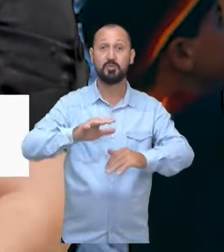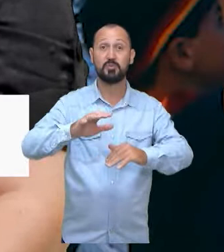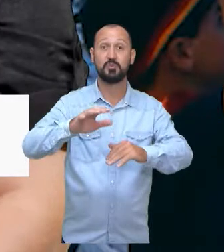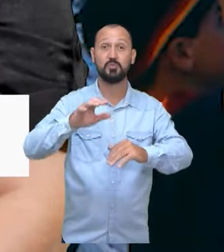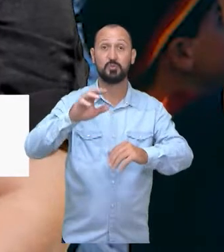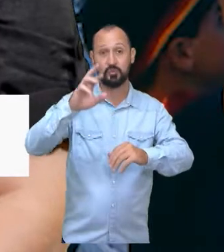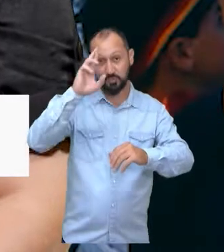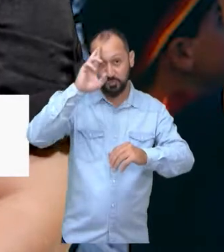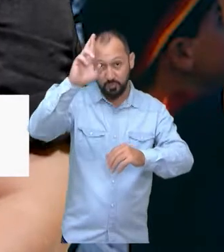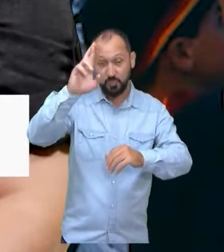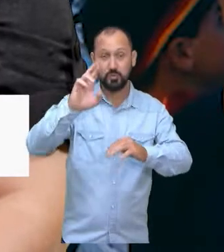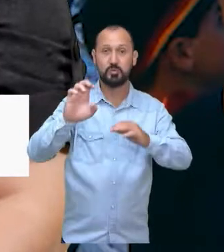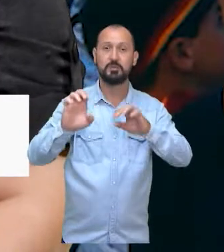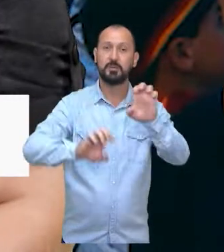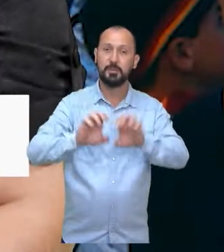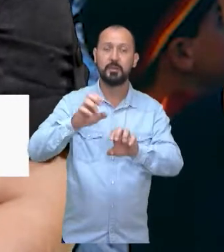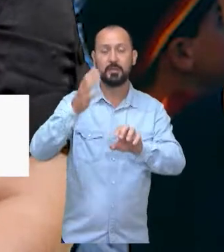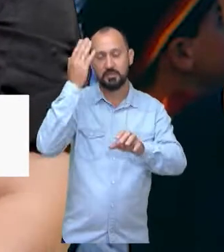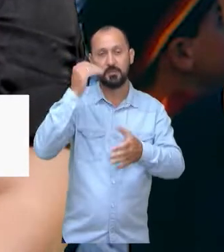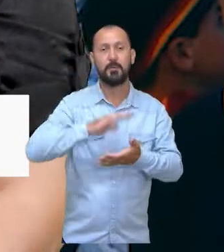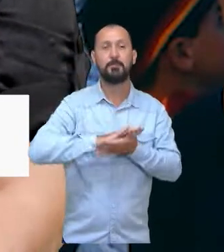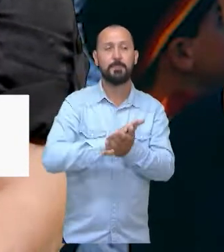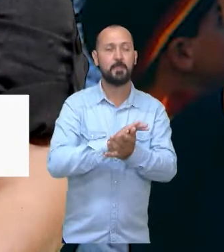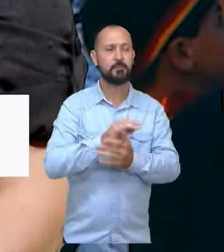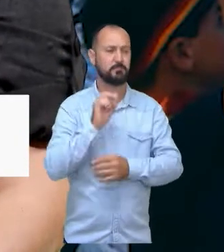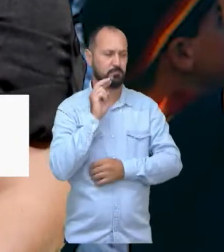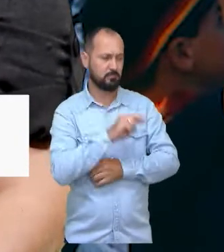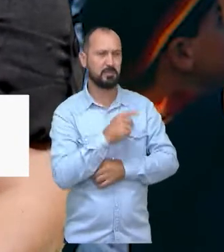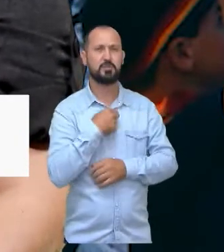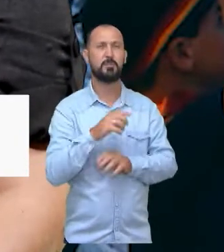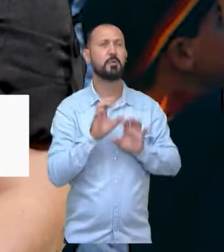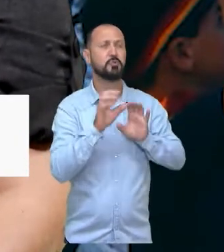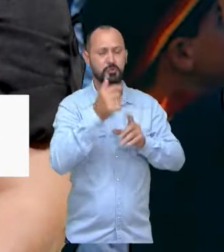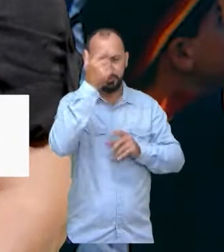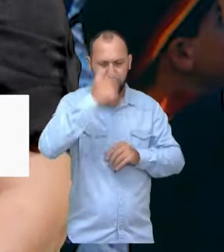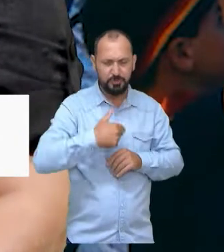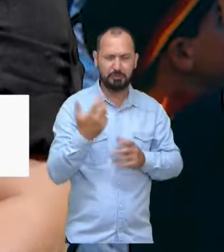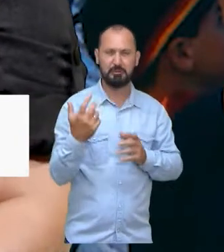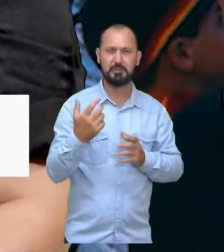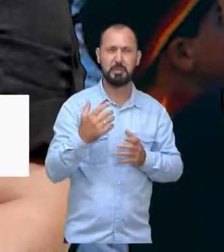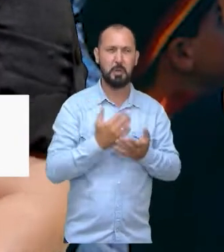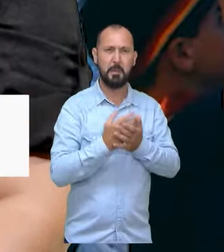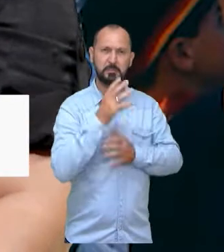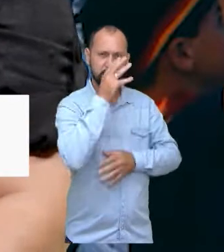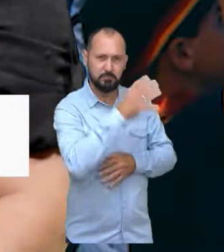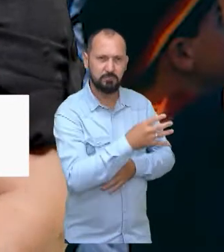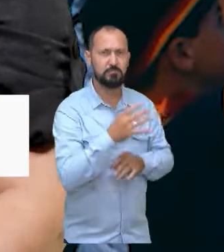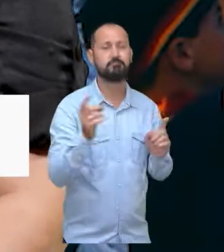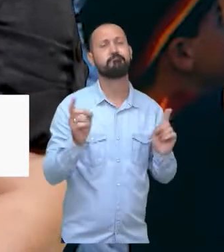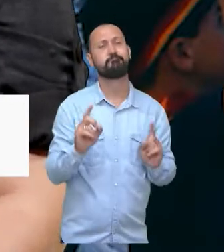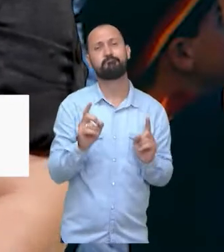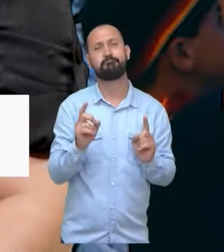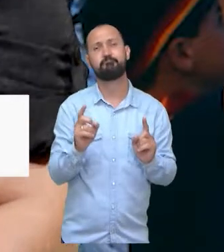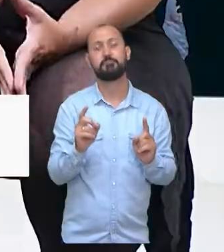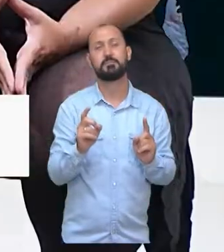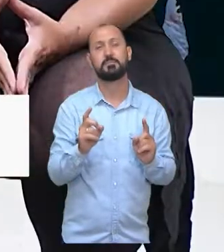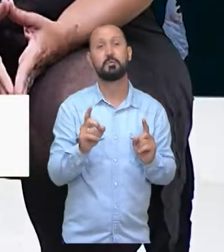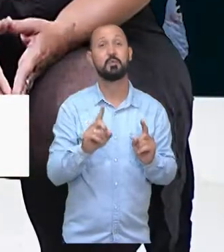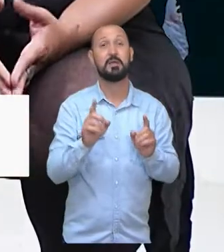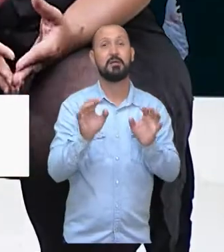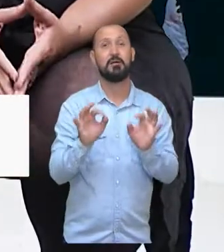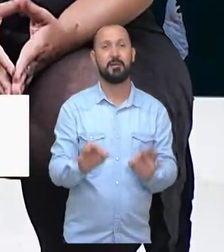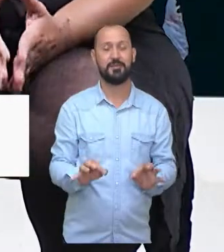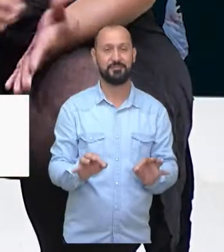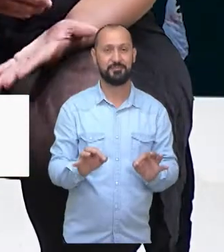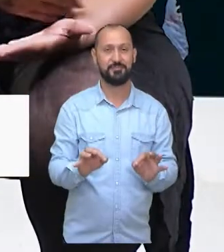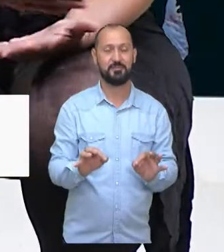né? Julgar uma pessoa pela sua aparência, enfim, né? Não é justo, né? É muito cruel.